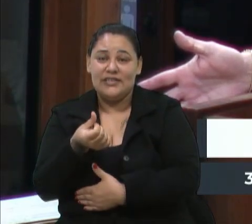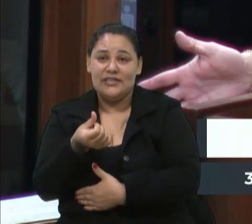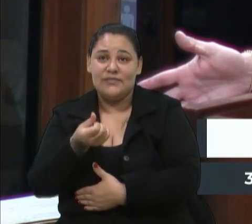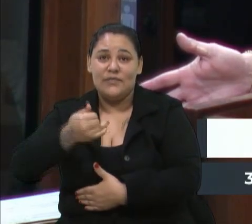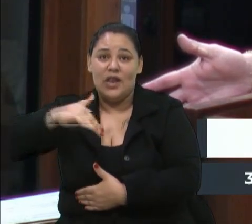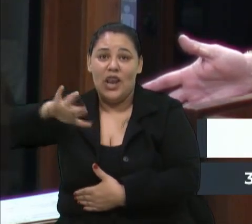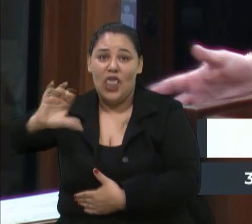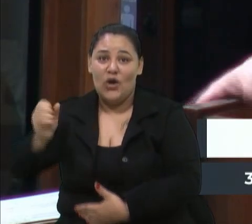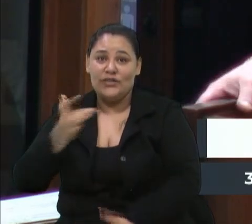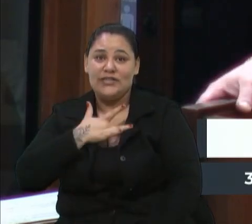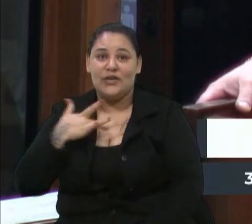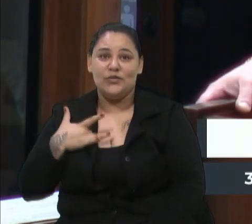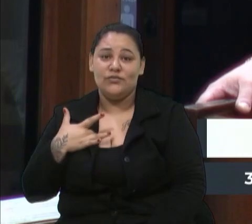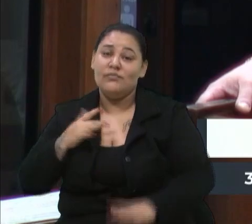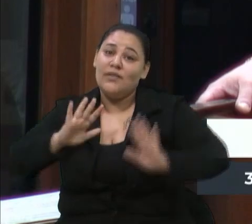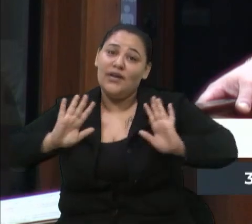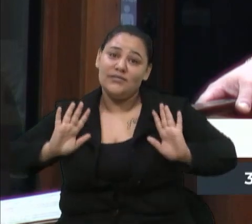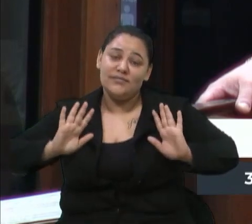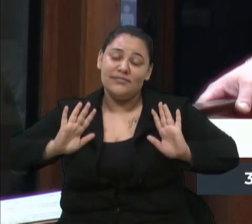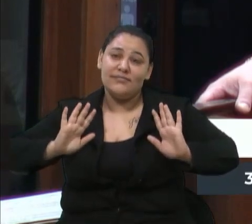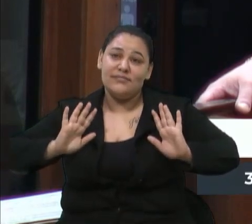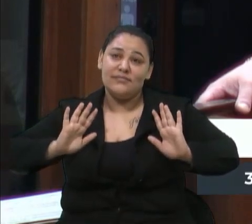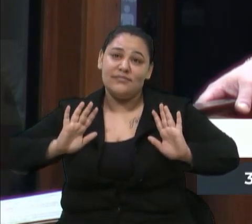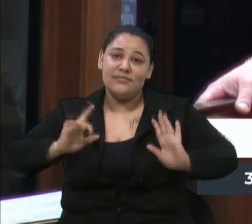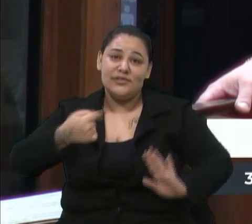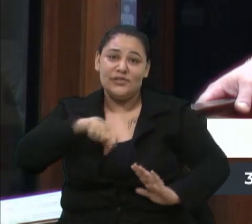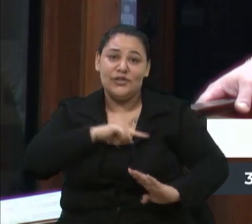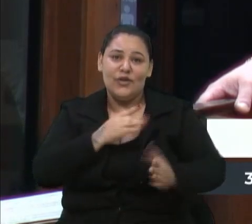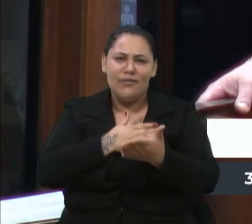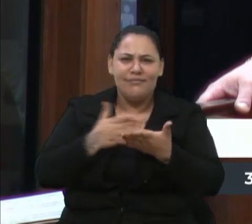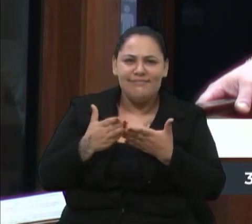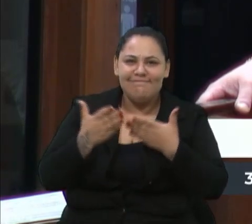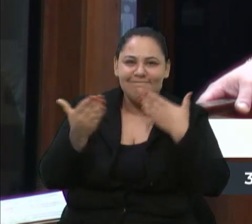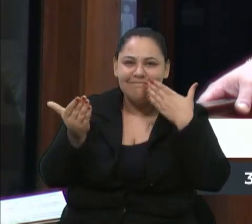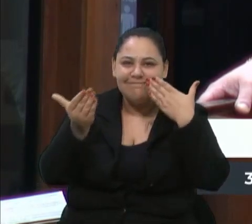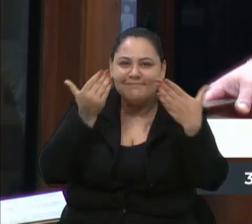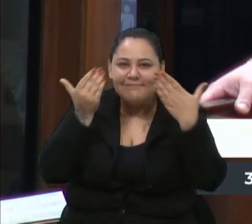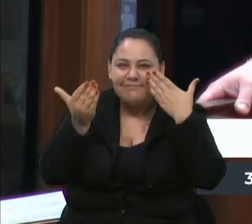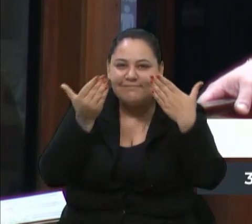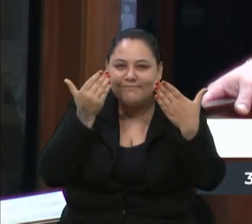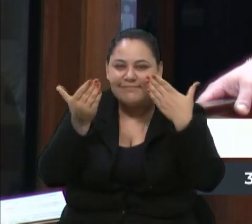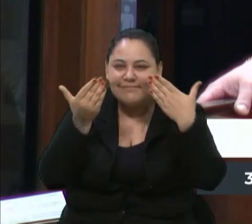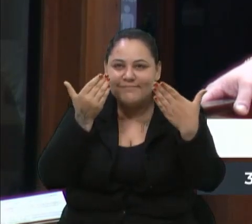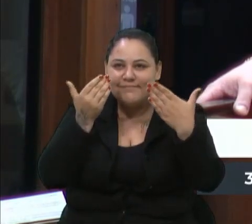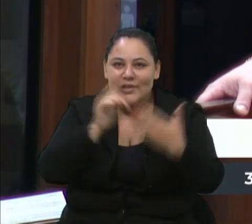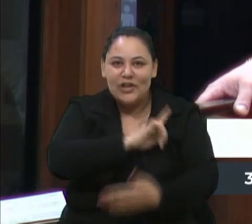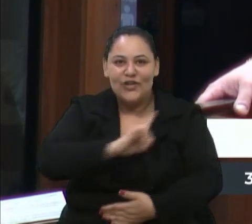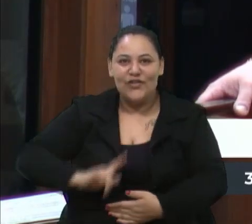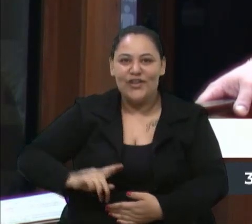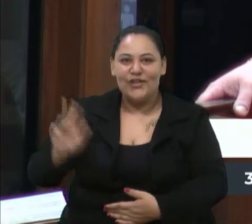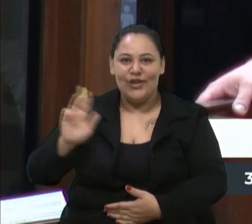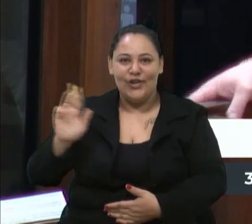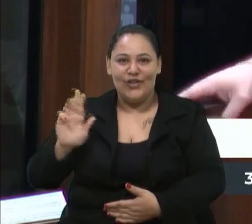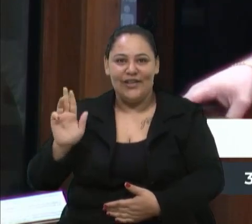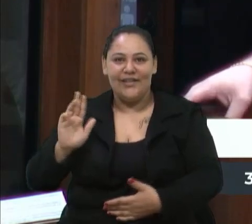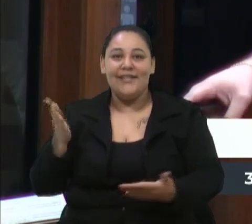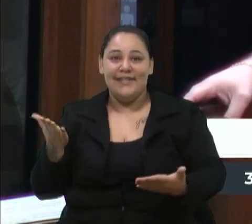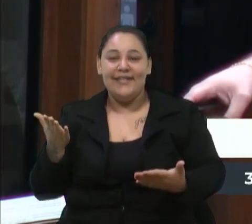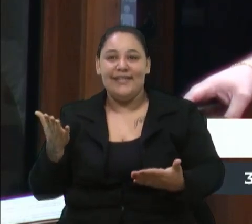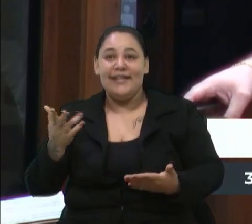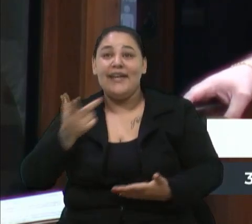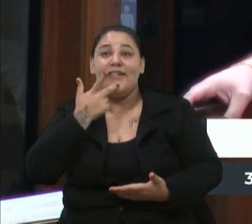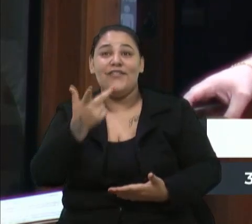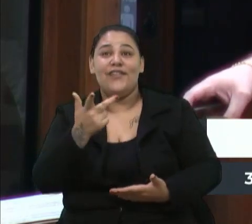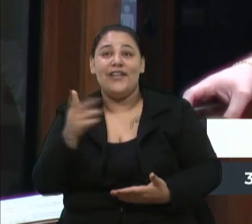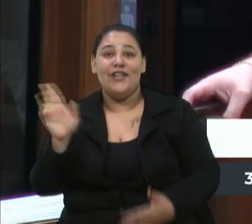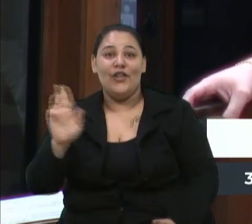né? Mas, enfim, a gente começa a analisar governo Lula, isso eu gosto de dizer, né? Só